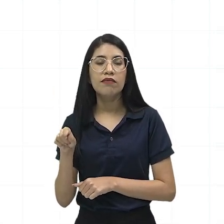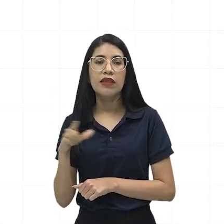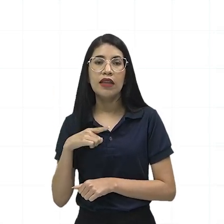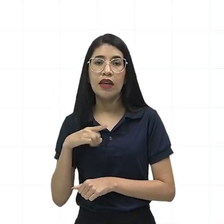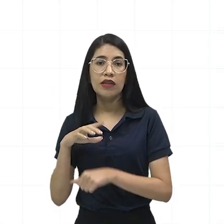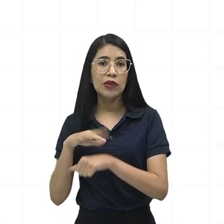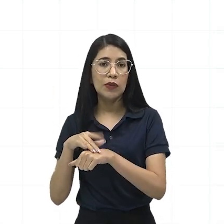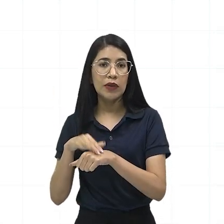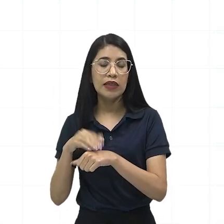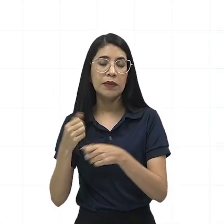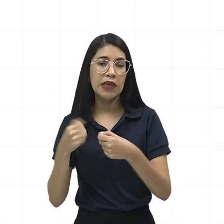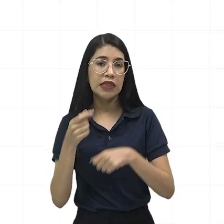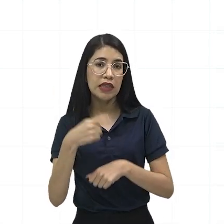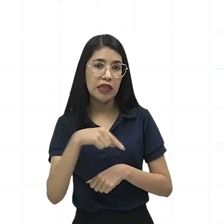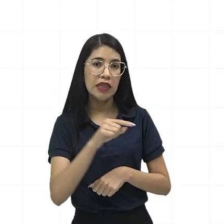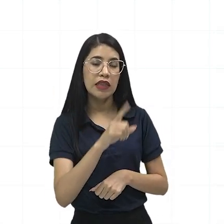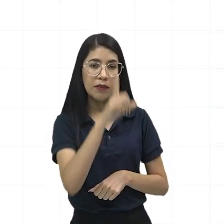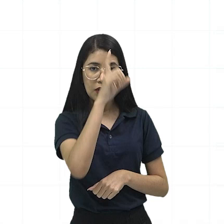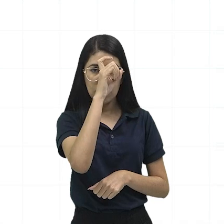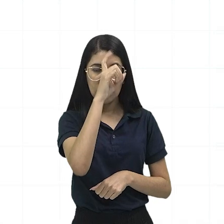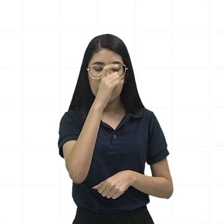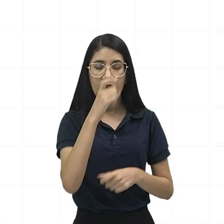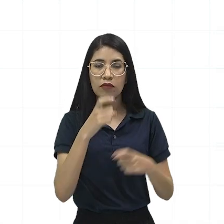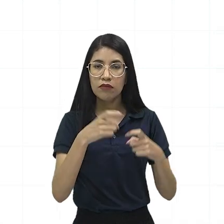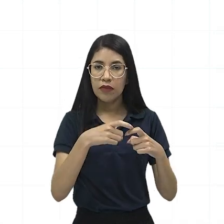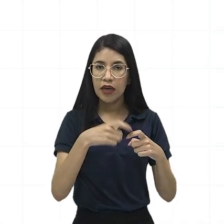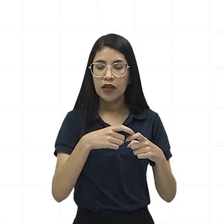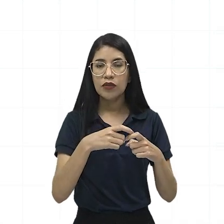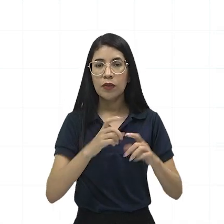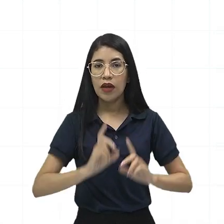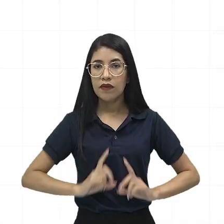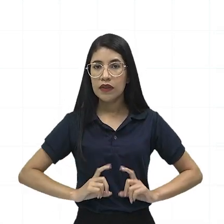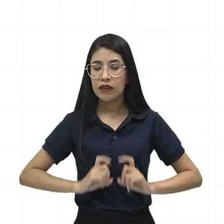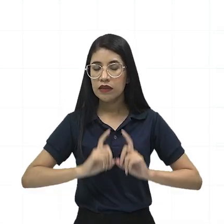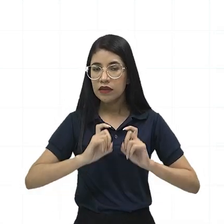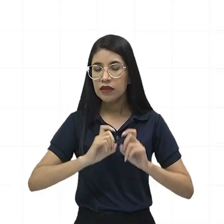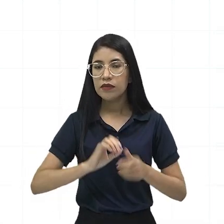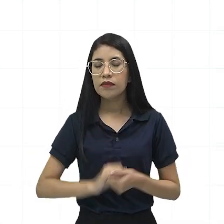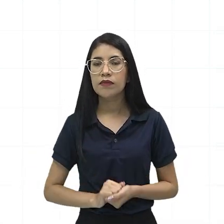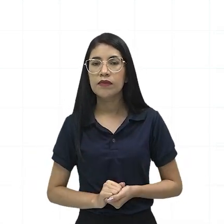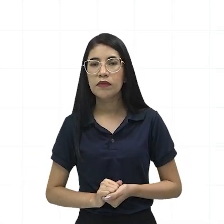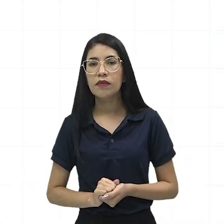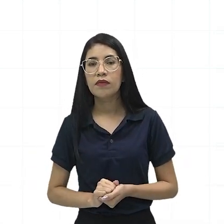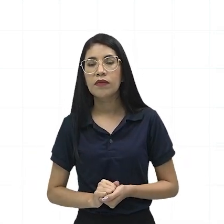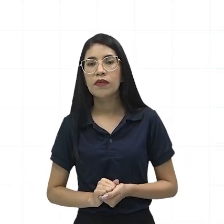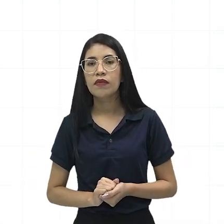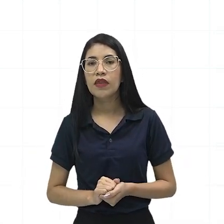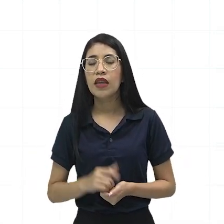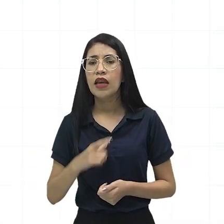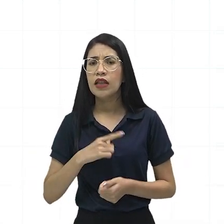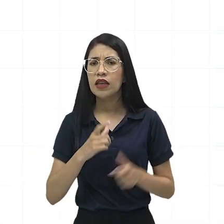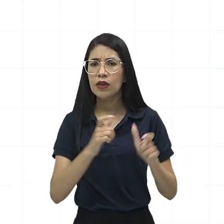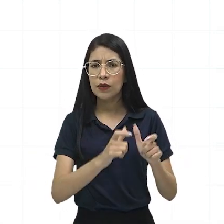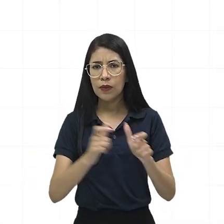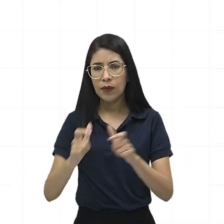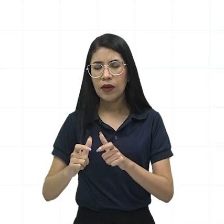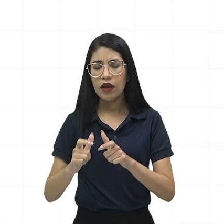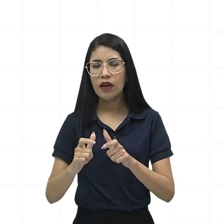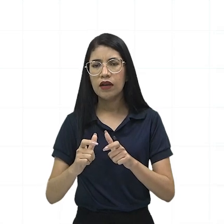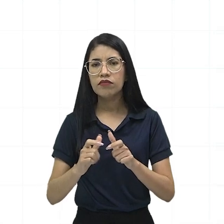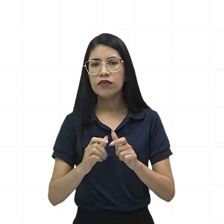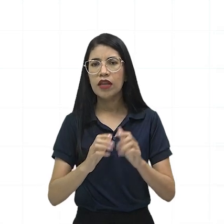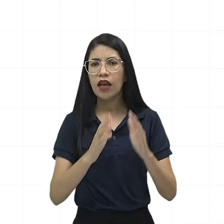também procure a ajuda médica. Aí, nesse caso, existem locais de instituições de